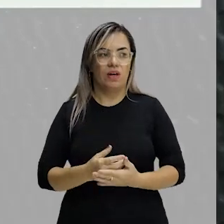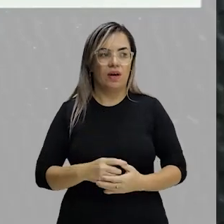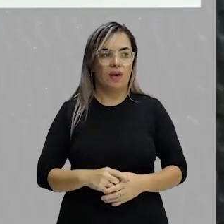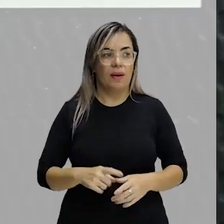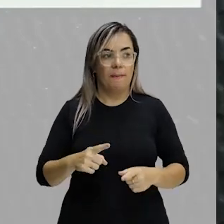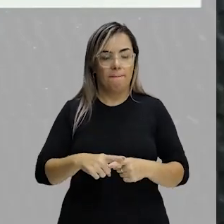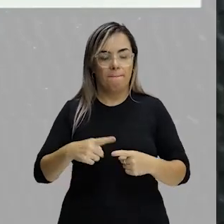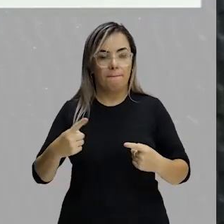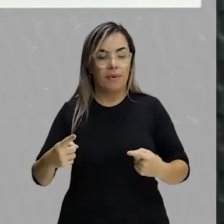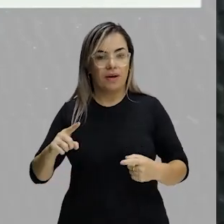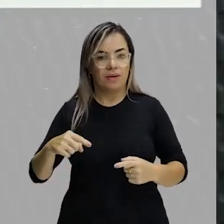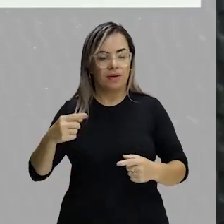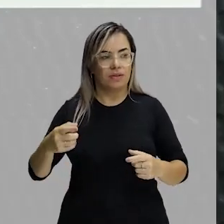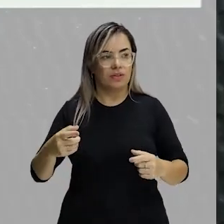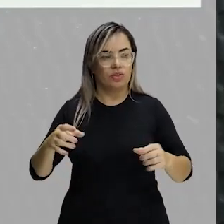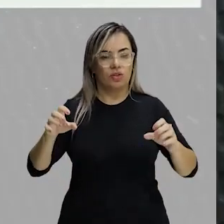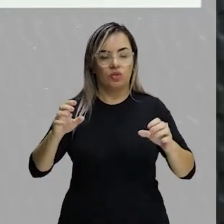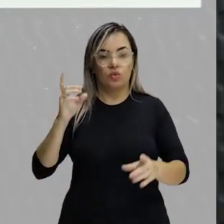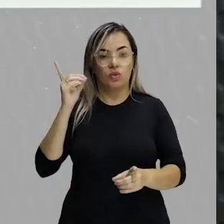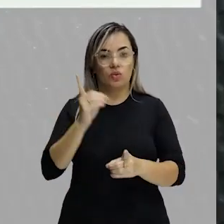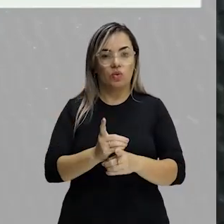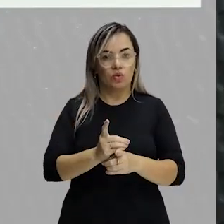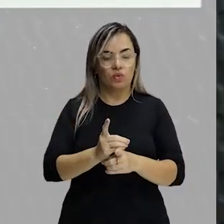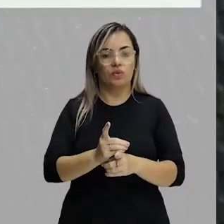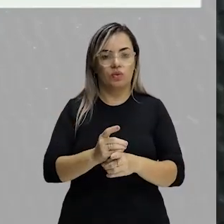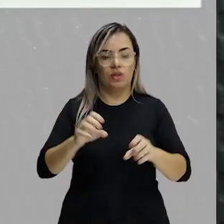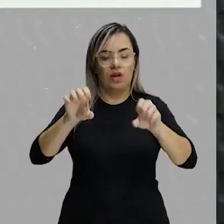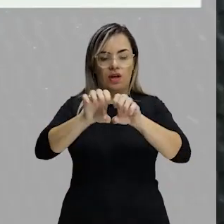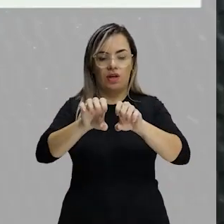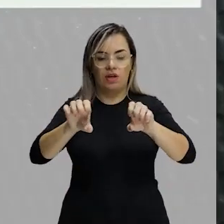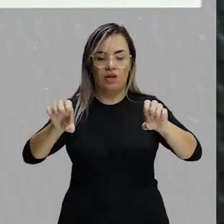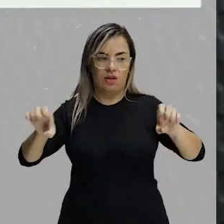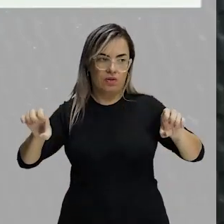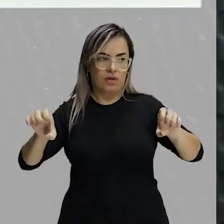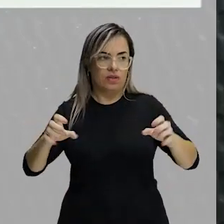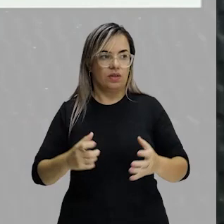X menos x0 ao quadrado